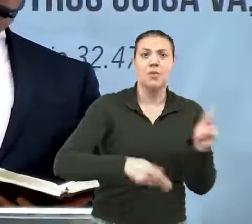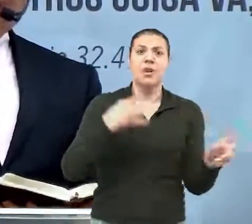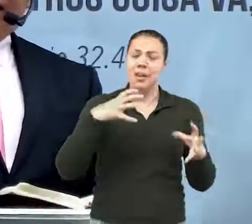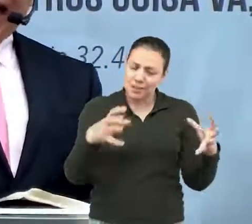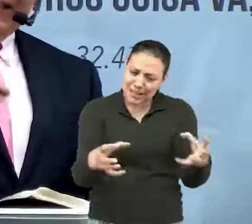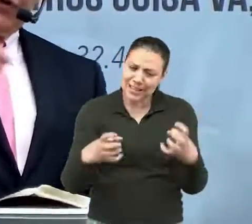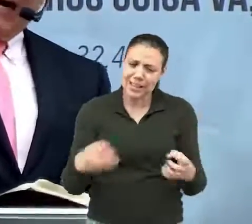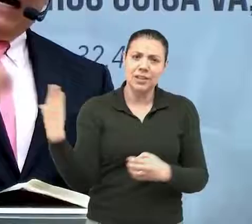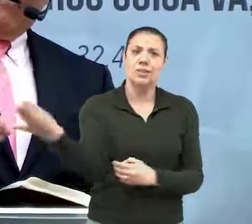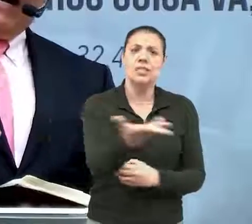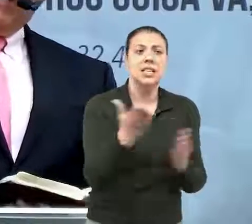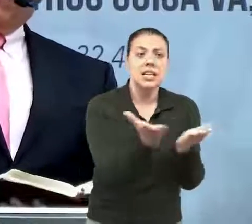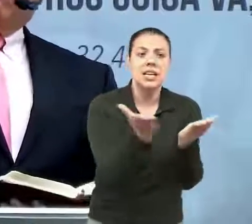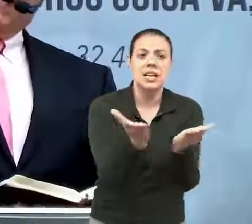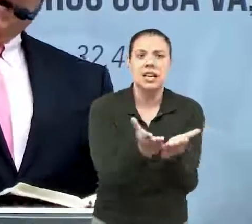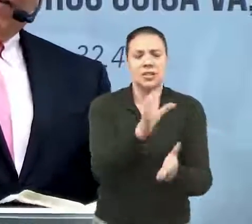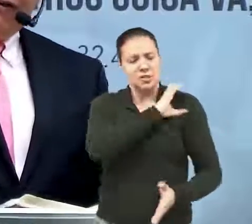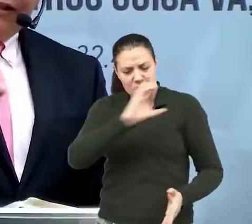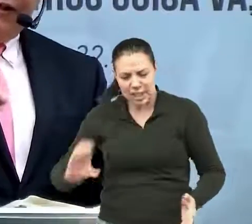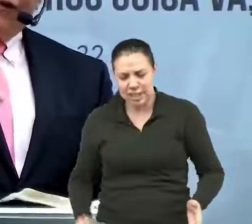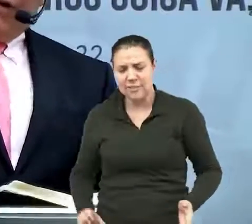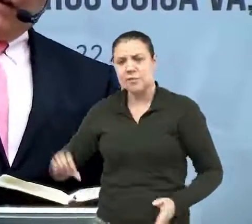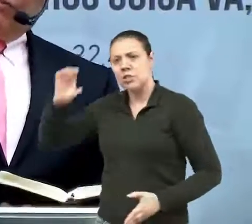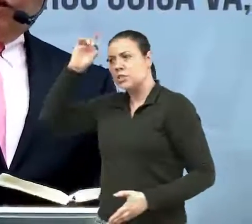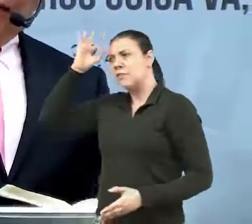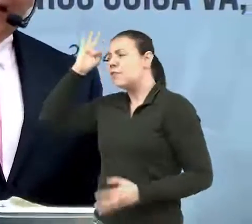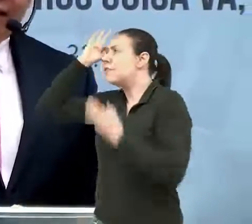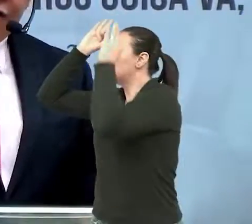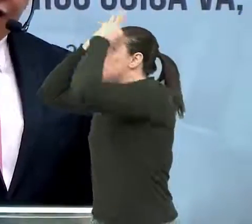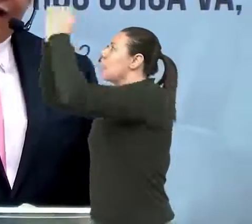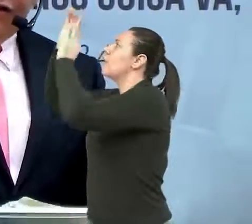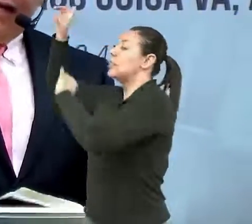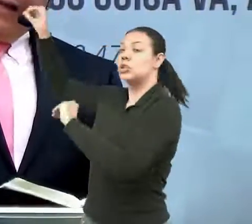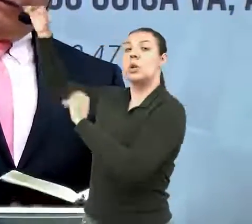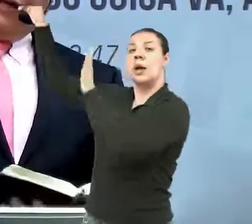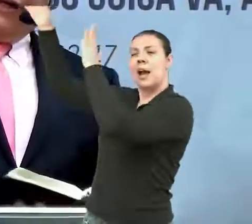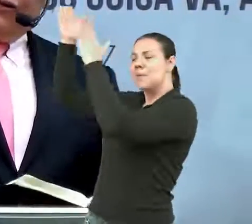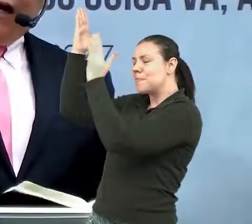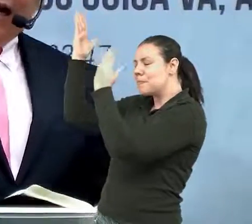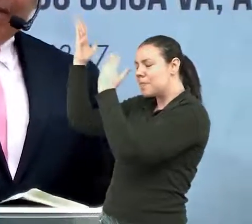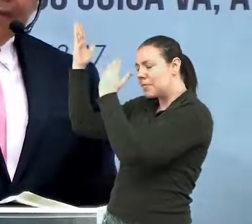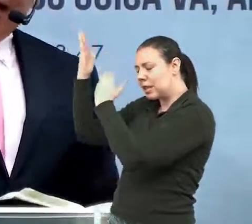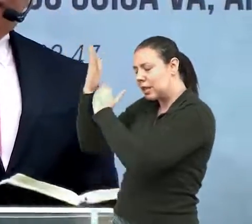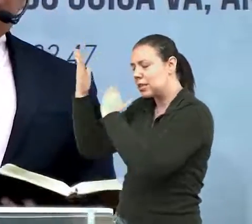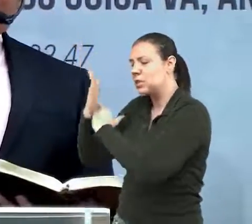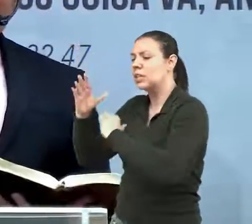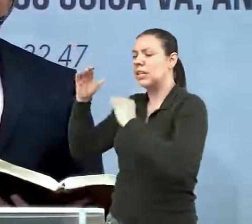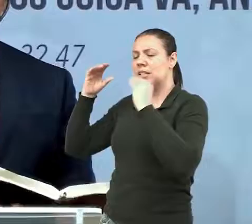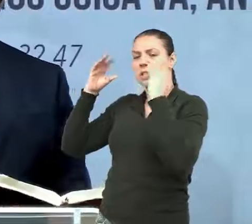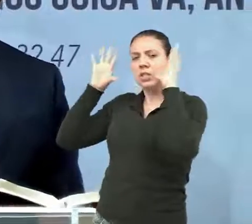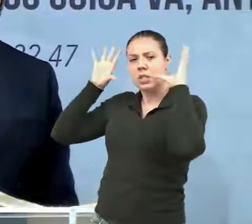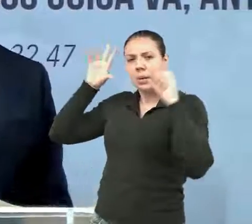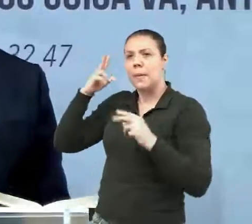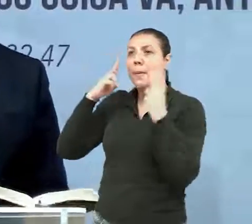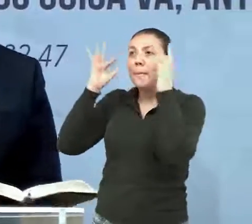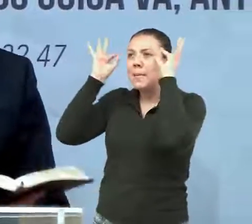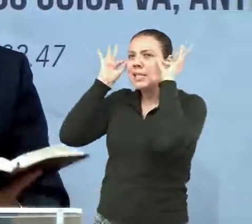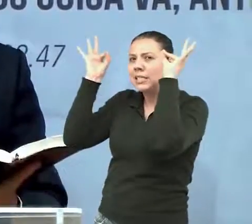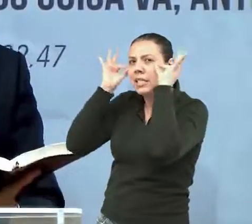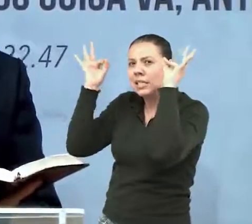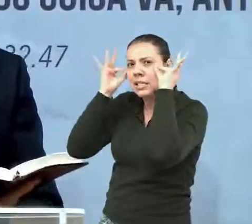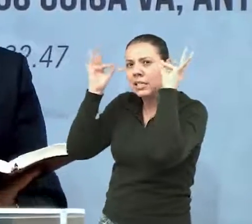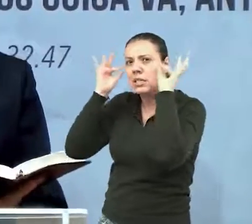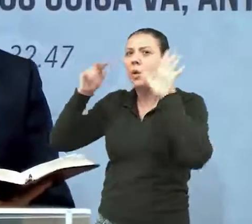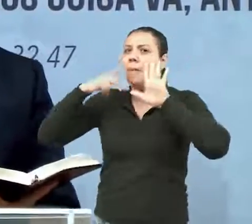que você alimentasse a sua alma com a palavra de Deus, com as promessas de Deus, dizendo o seguinte: olha, Deus está dizendo a você e a